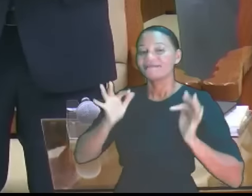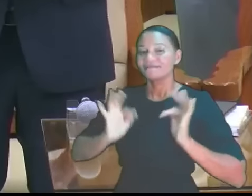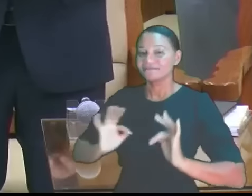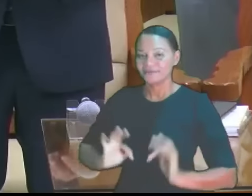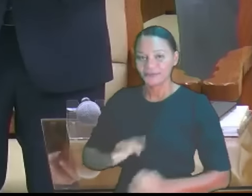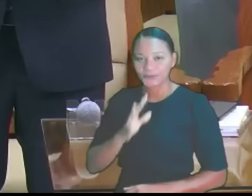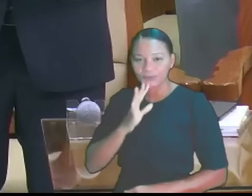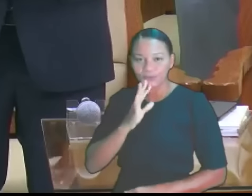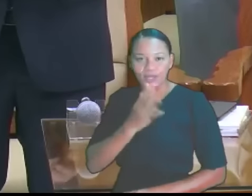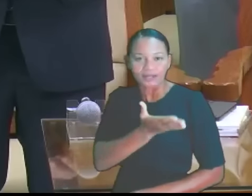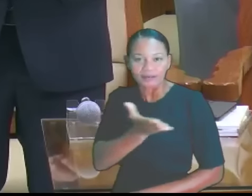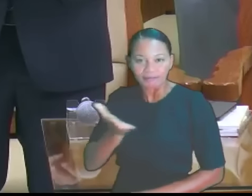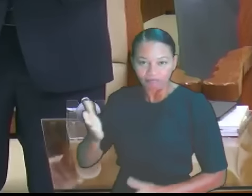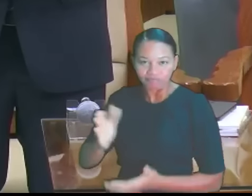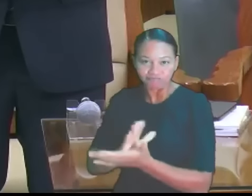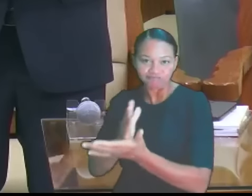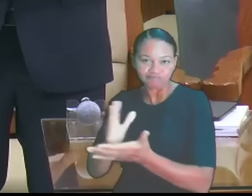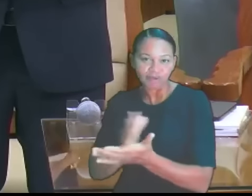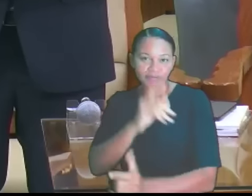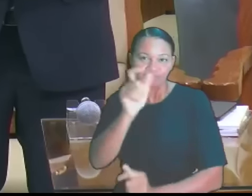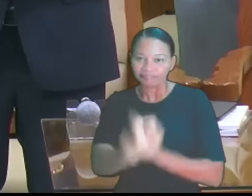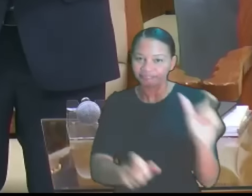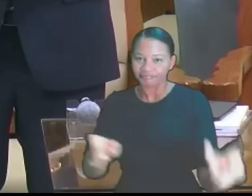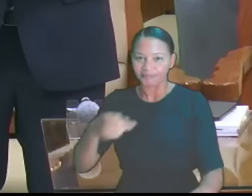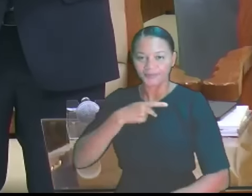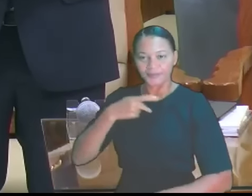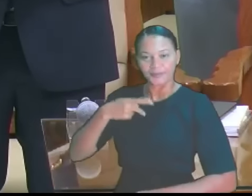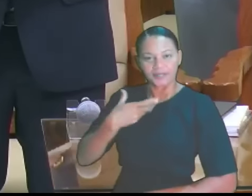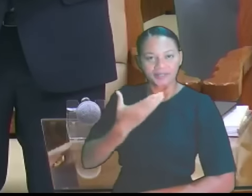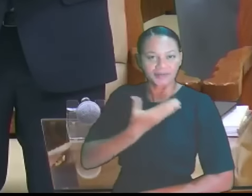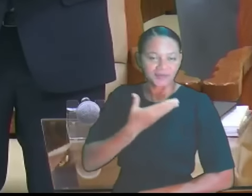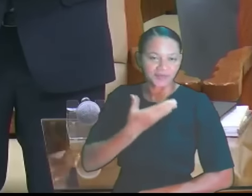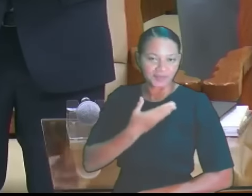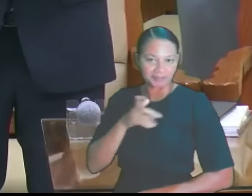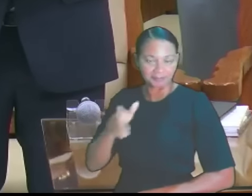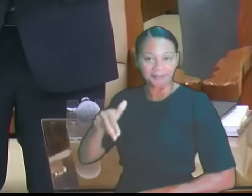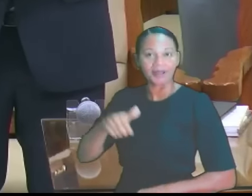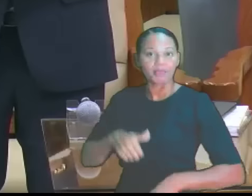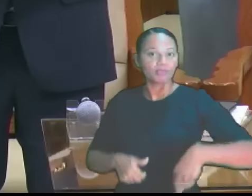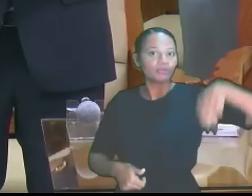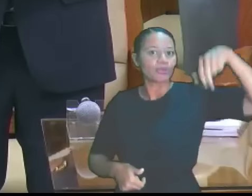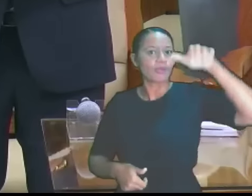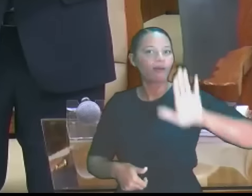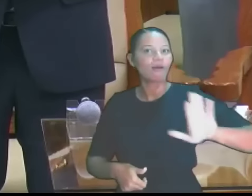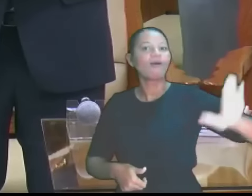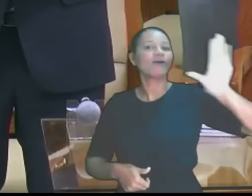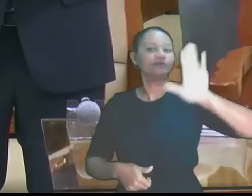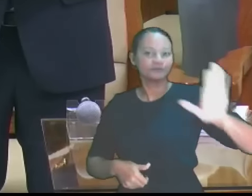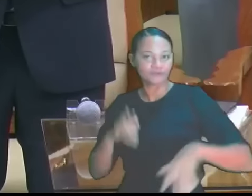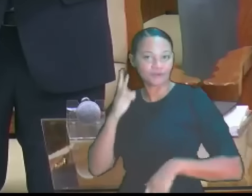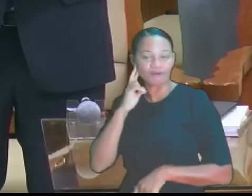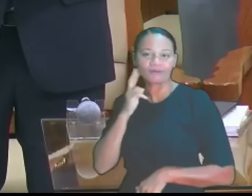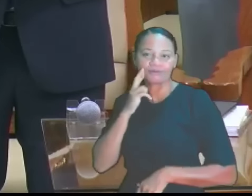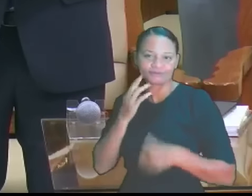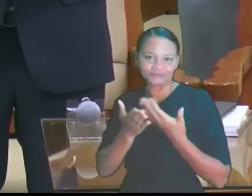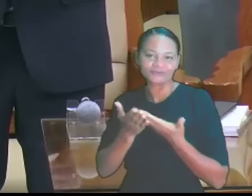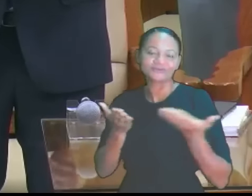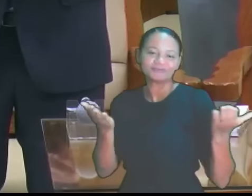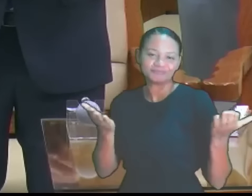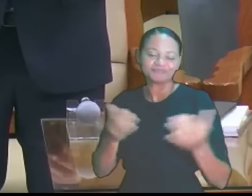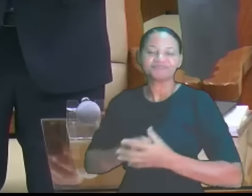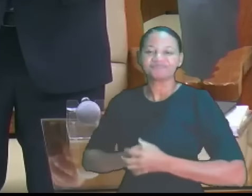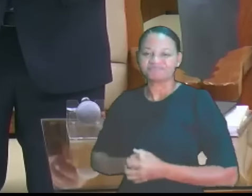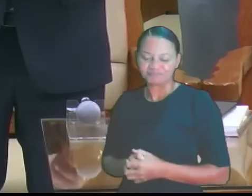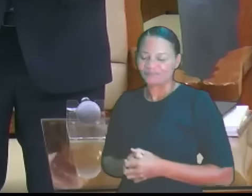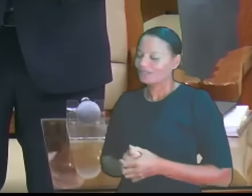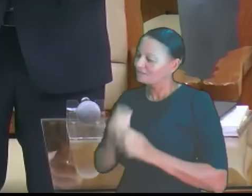conhecer alguns pastores, amigos, pastor lá do norte do Brasil, de Rondônia, que Deus abençoe a sua vida, pastor.